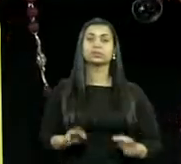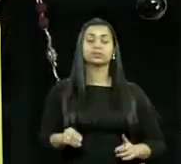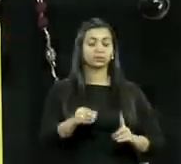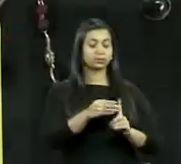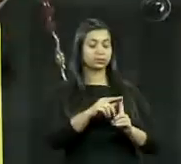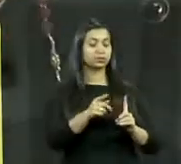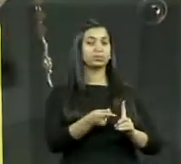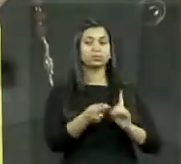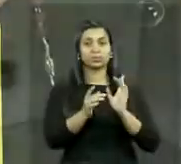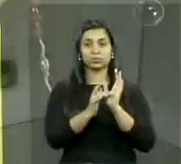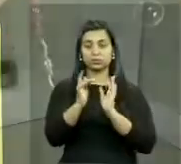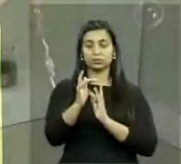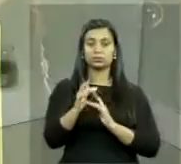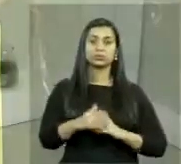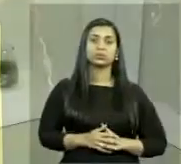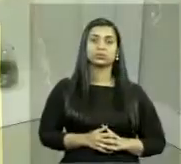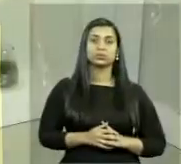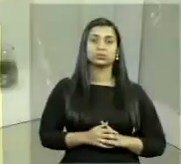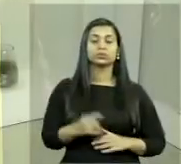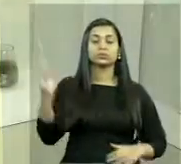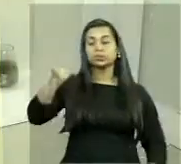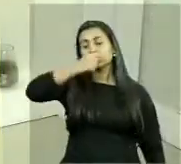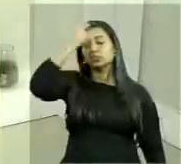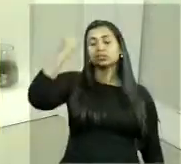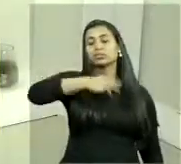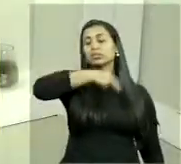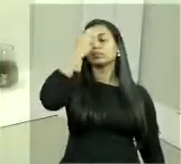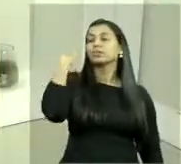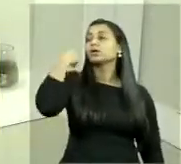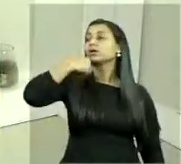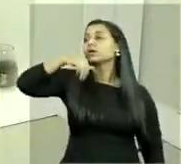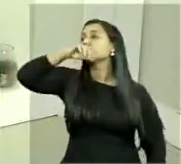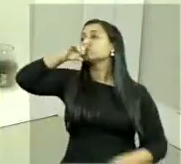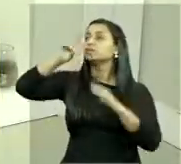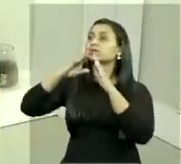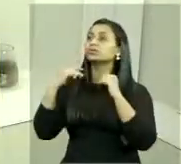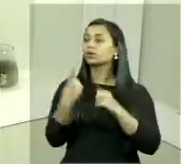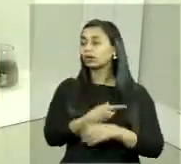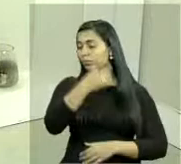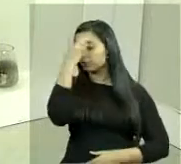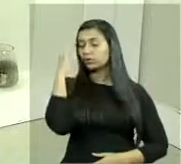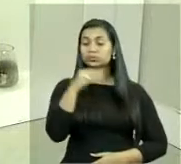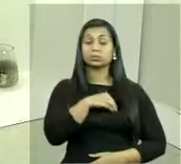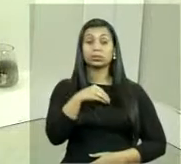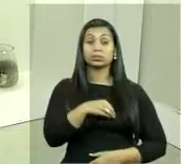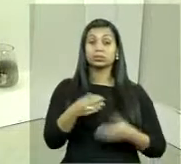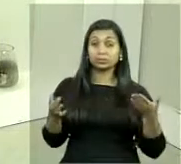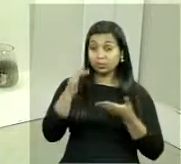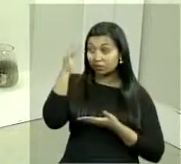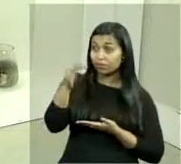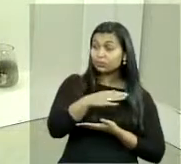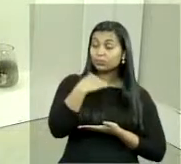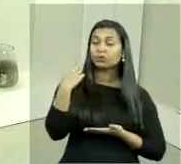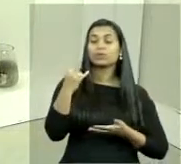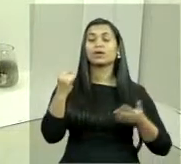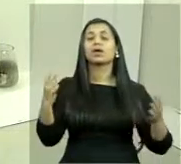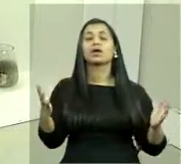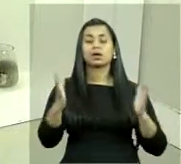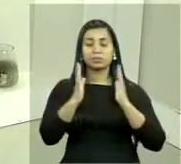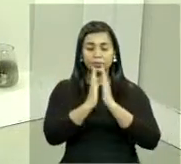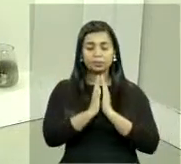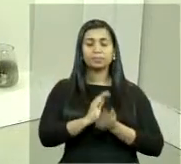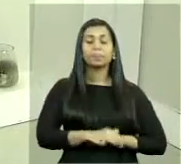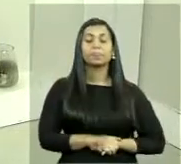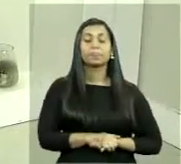as mulheres, e bendito é o fruto do vosso ventre, Jesus. Santa Maria, Mãe de Deus, rogai por nós, pecadores, agora e na hora de